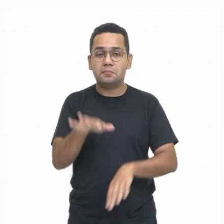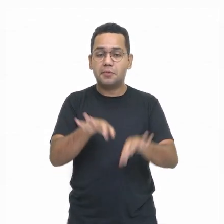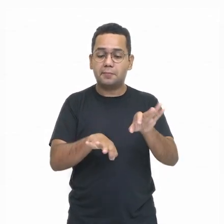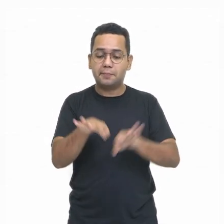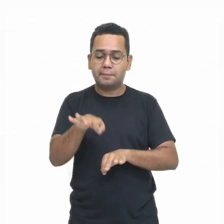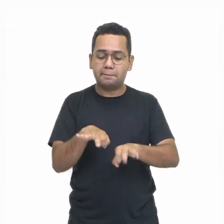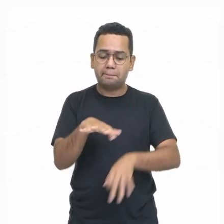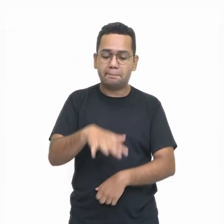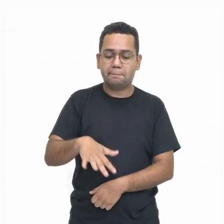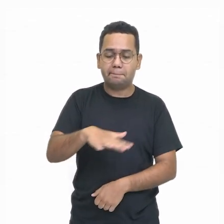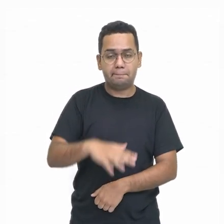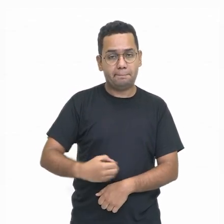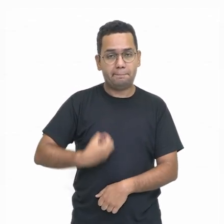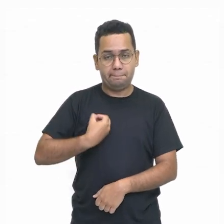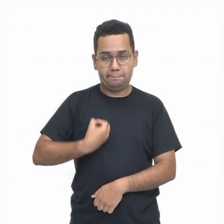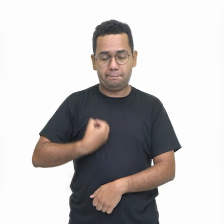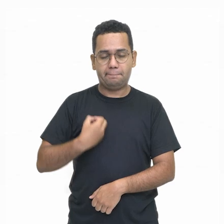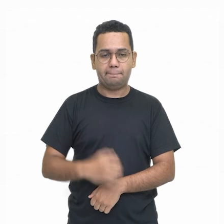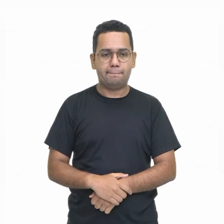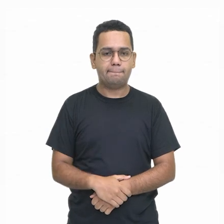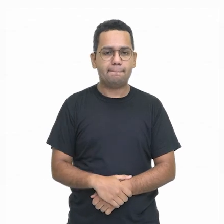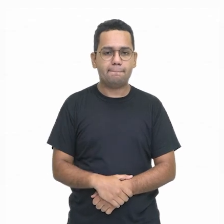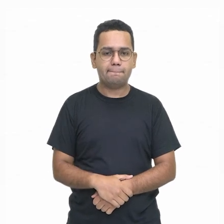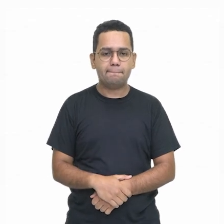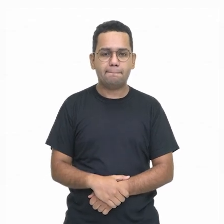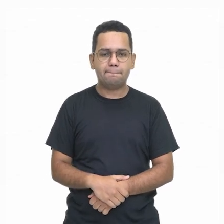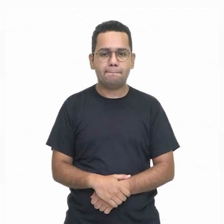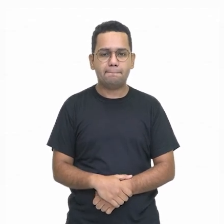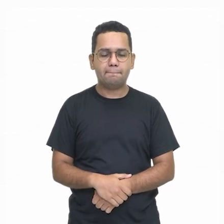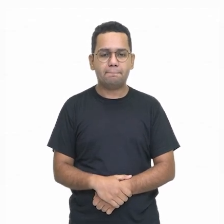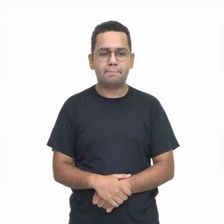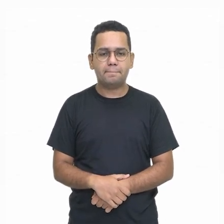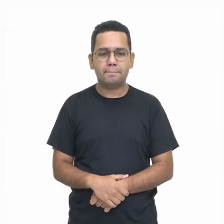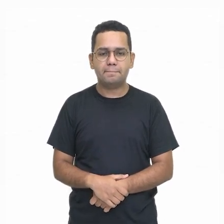a manutenção dos ecossistemas. Essa energia ela flui